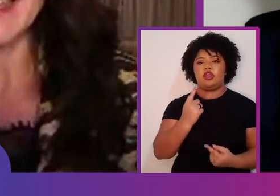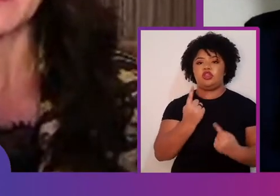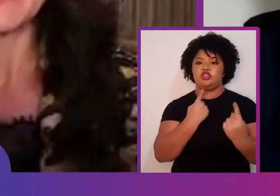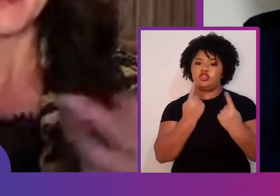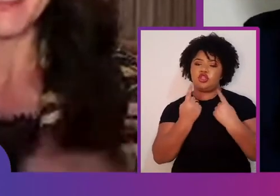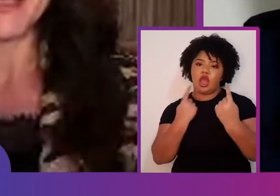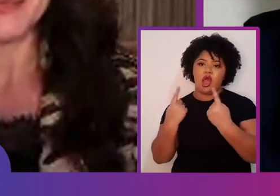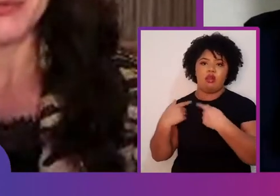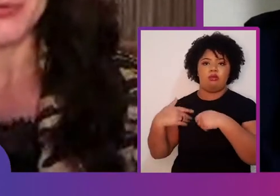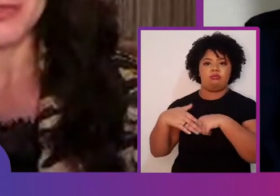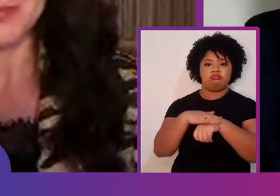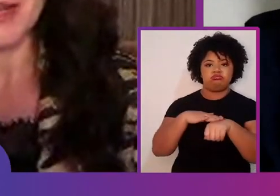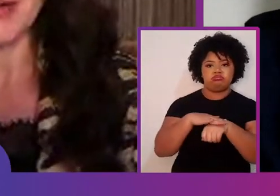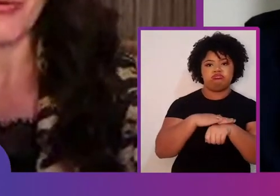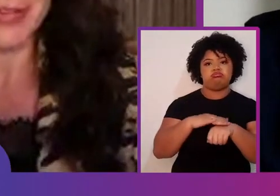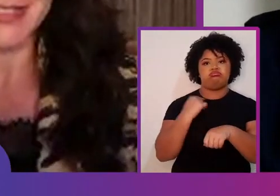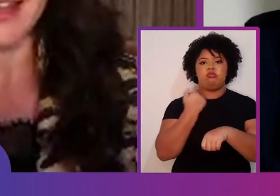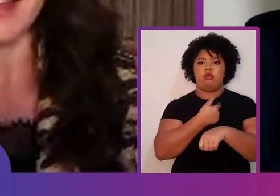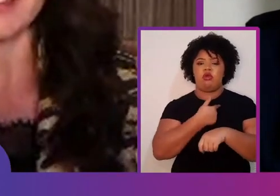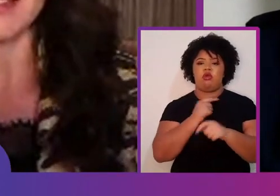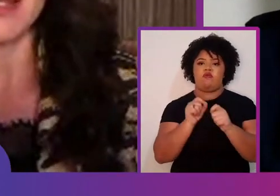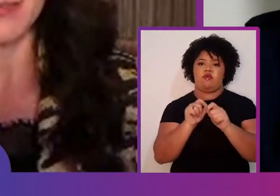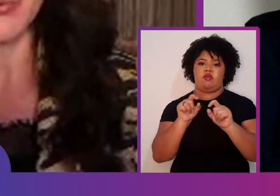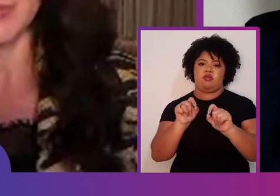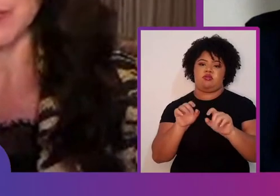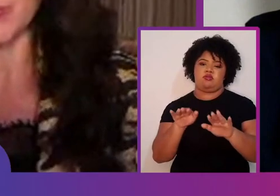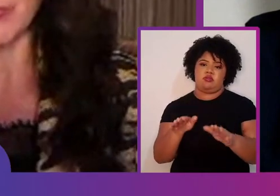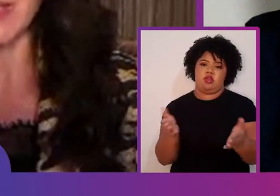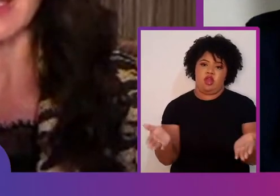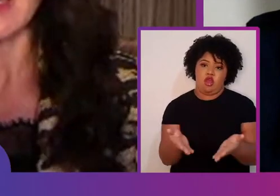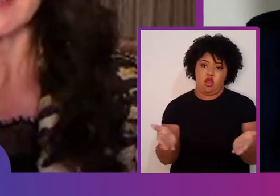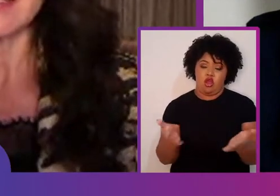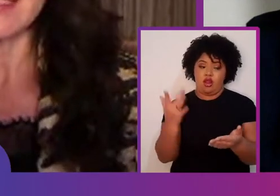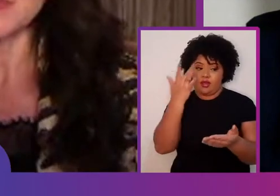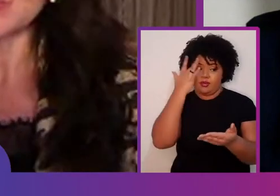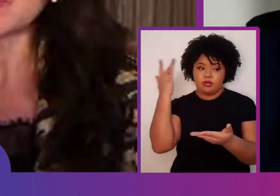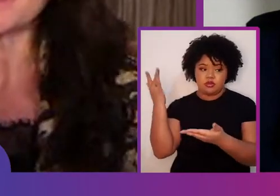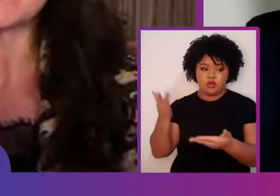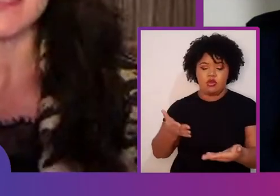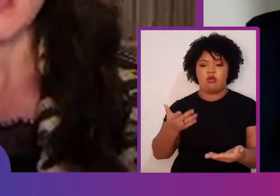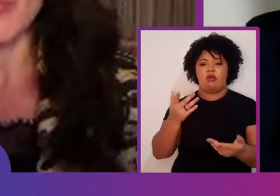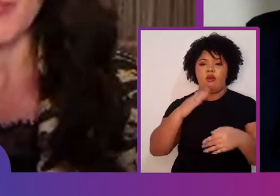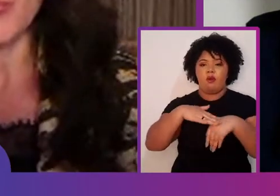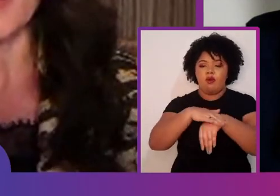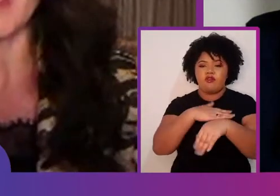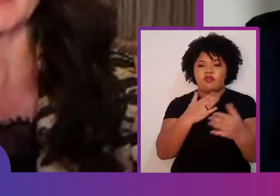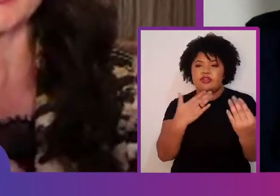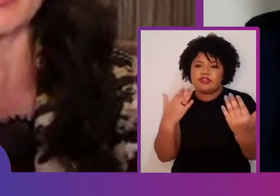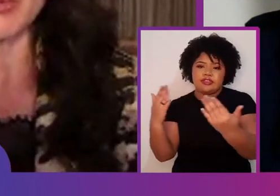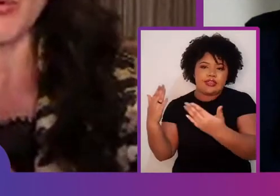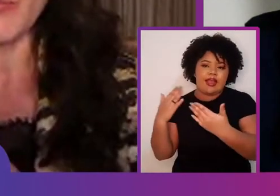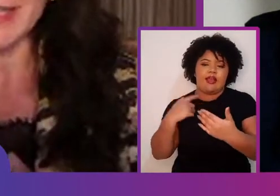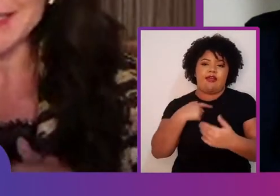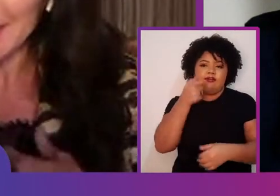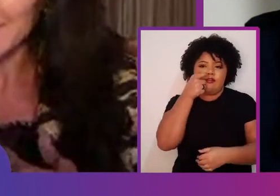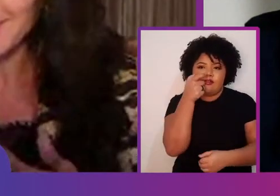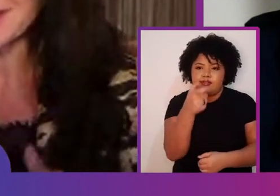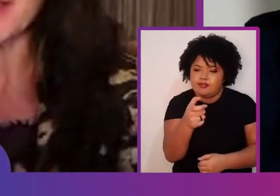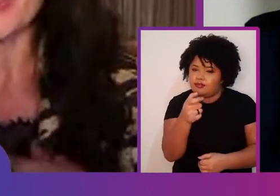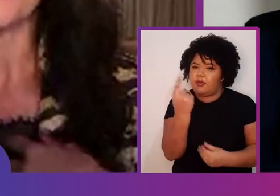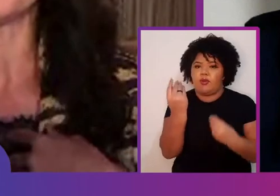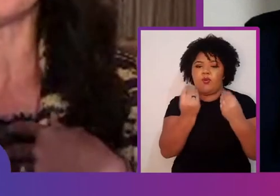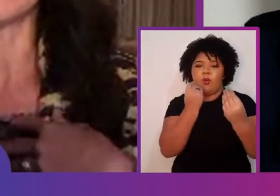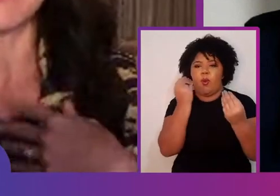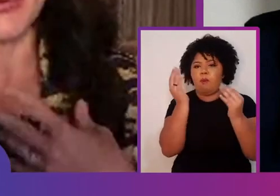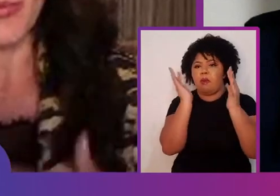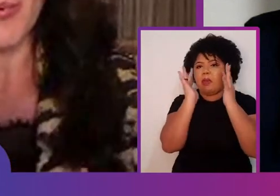fazer aqui, né? Trazer as pessoas para conversar, trazer as pessoas para ouvir, trazer as pessoas para pensar um pouco mais sobre como elas